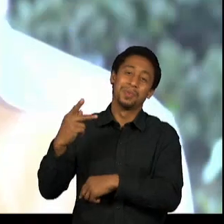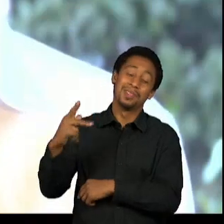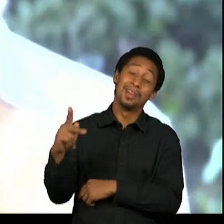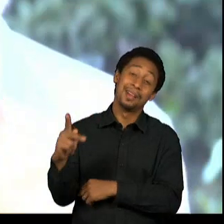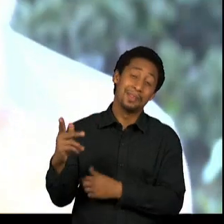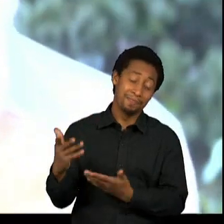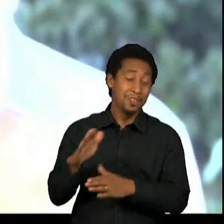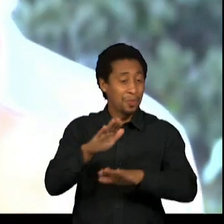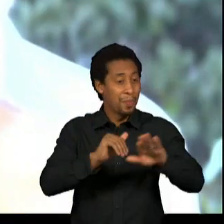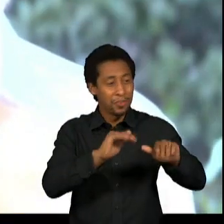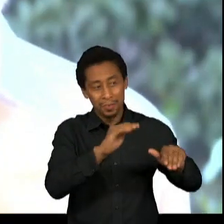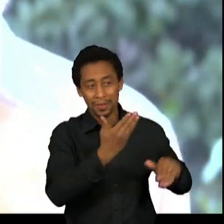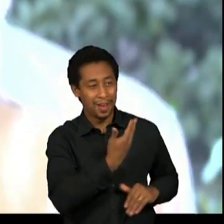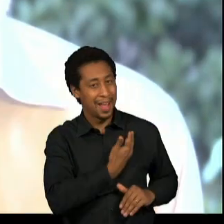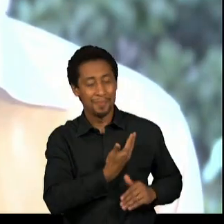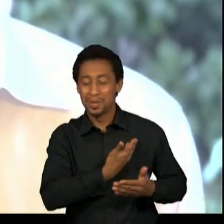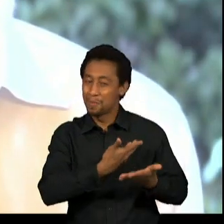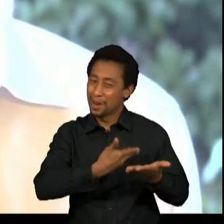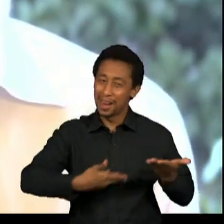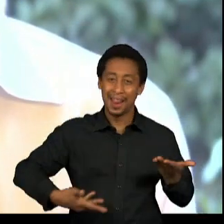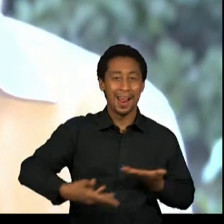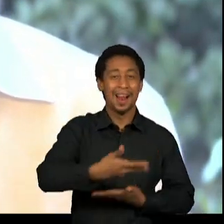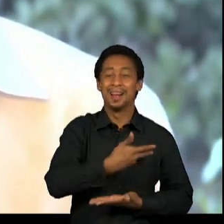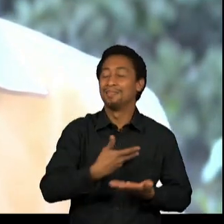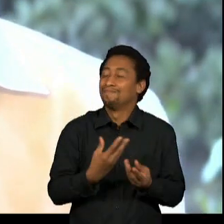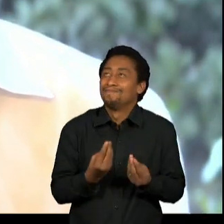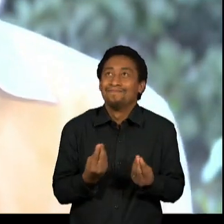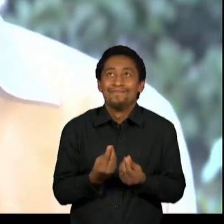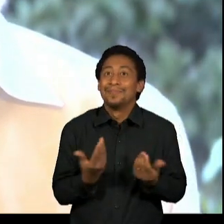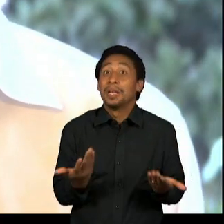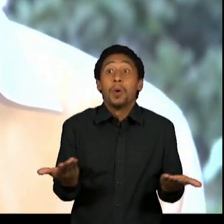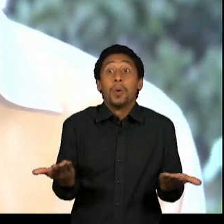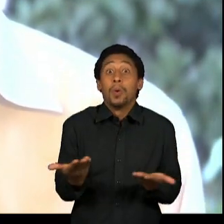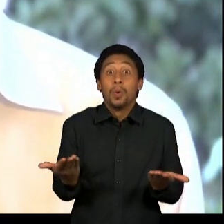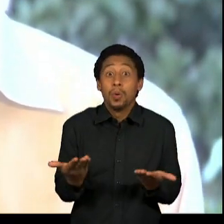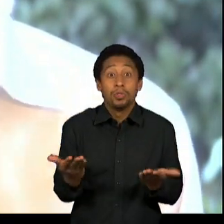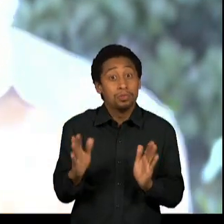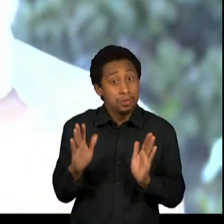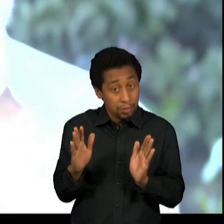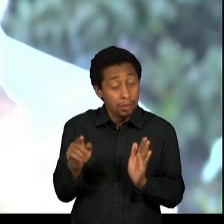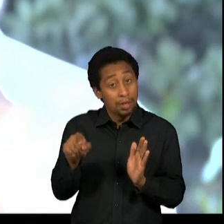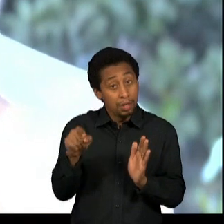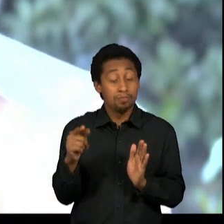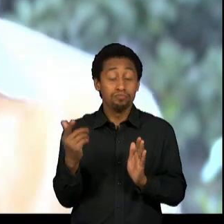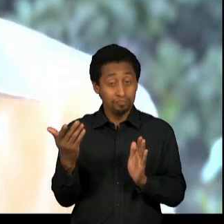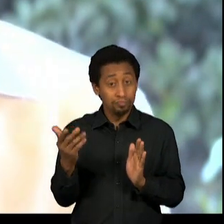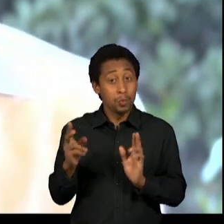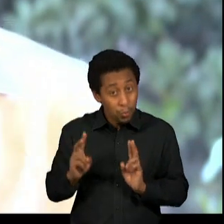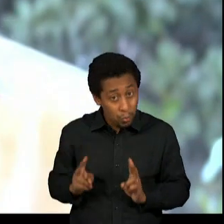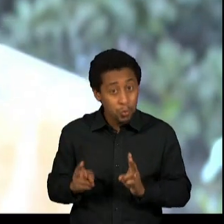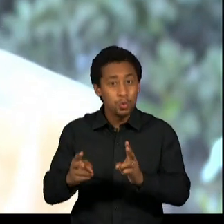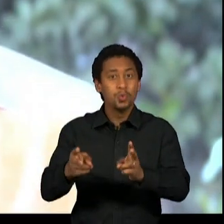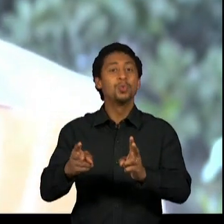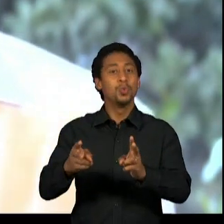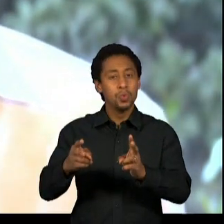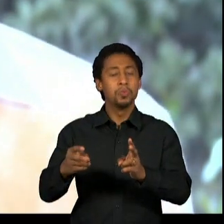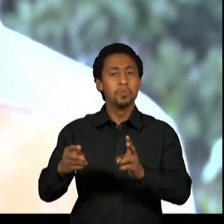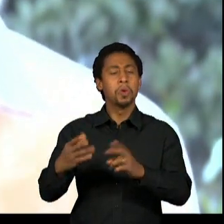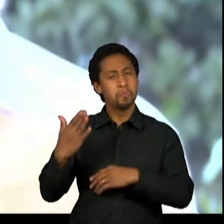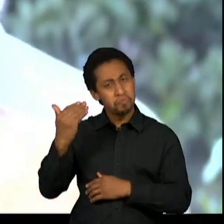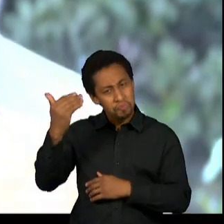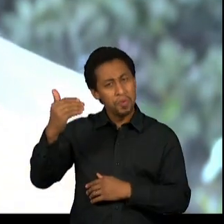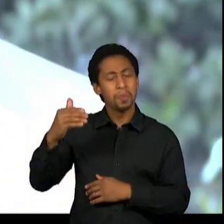eu quero saudar essa mulher, né, que chega nesse momento octogenária, fazendo tanto barulho na